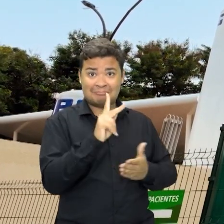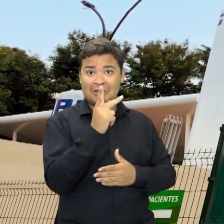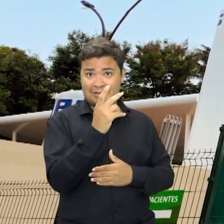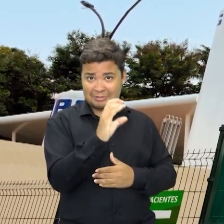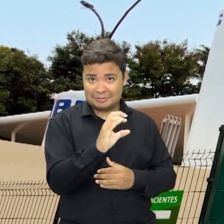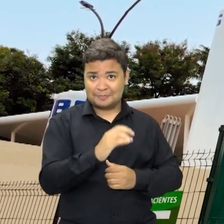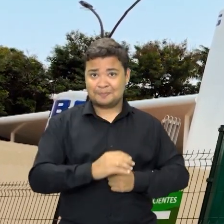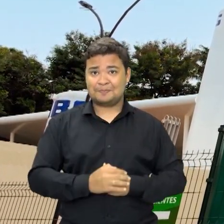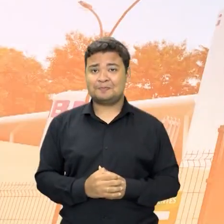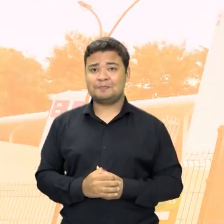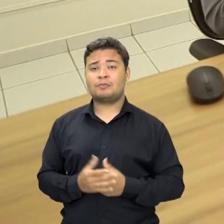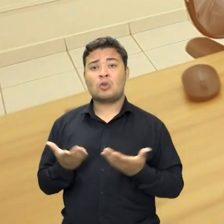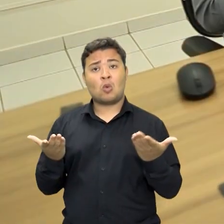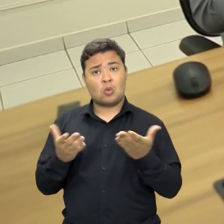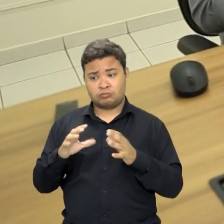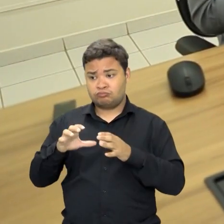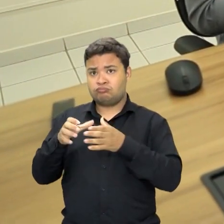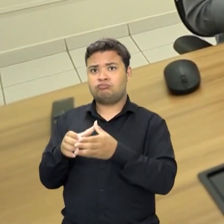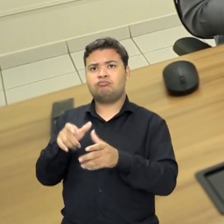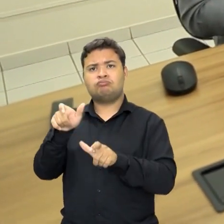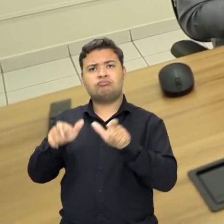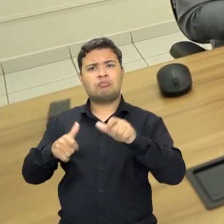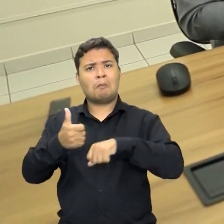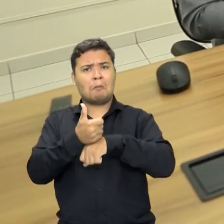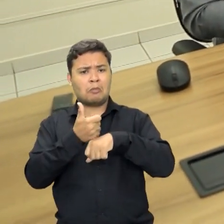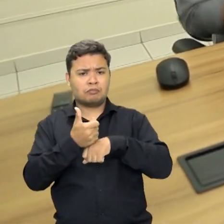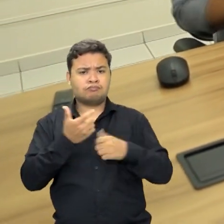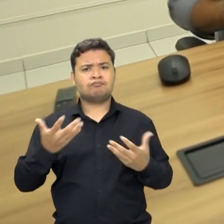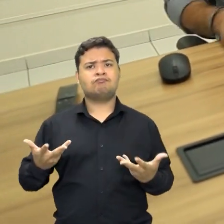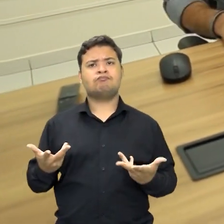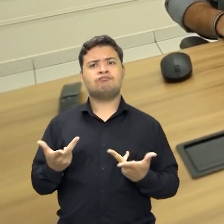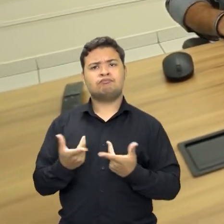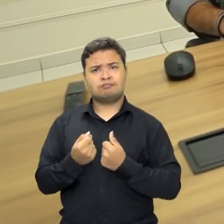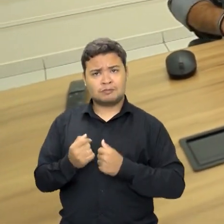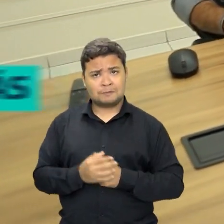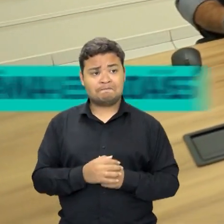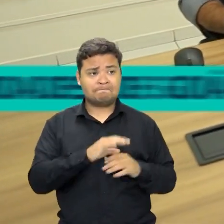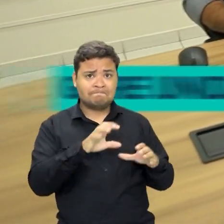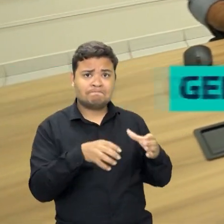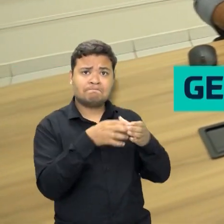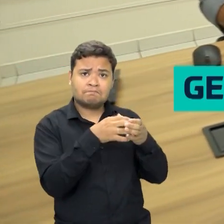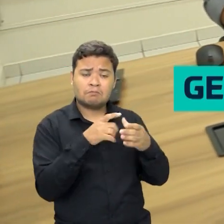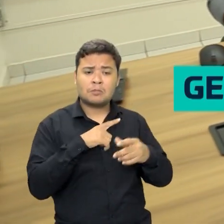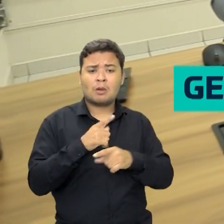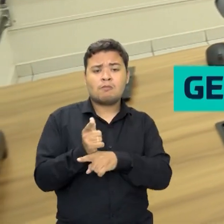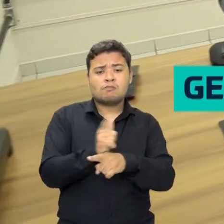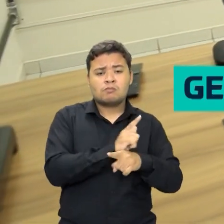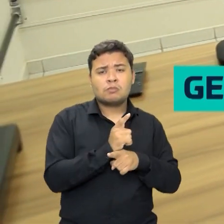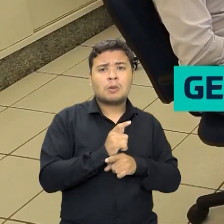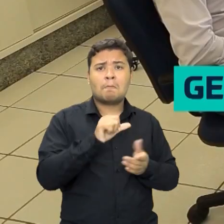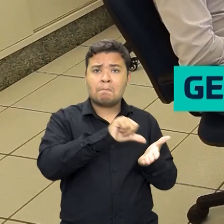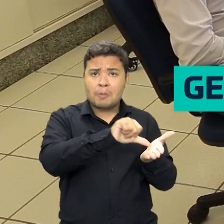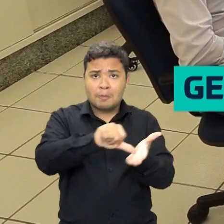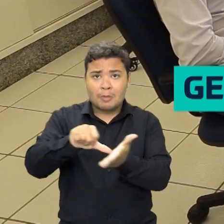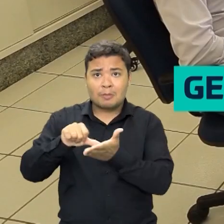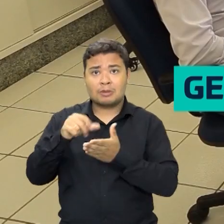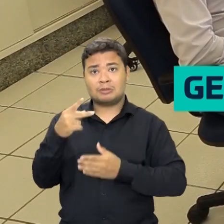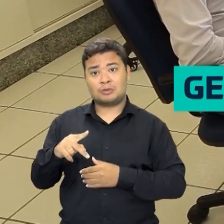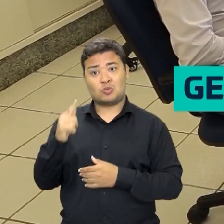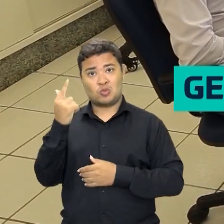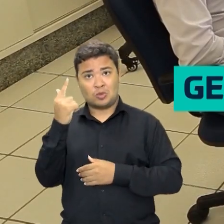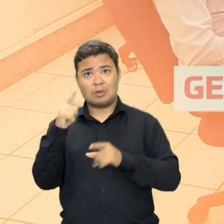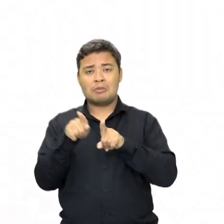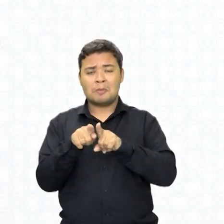HC. Hoje, por meio do corpo de profissionais competentes, a Fundação gere unidades municipais de Goiânia e